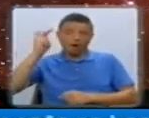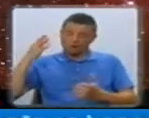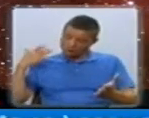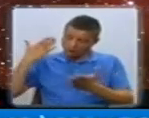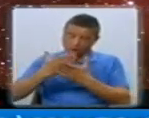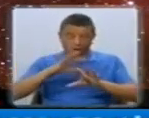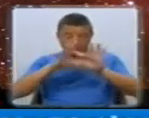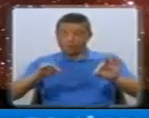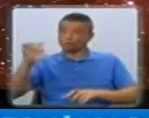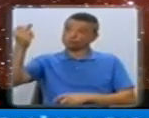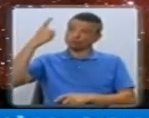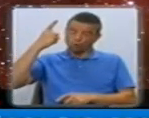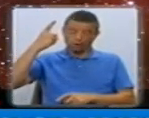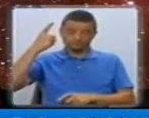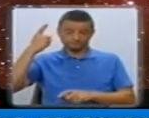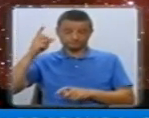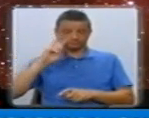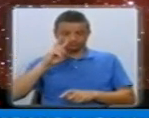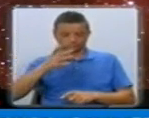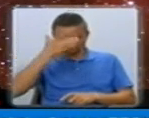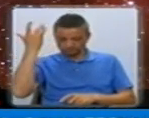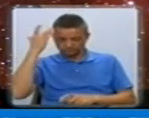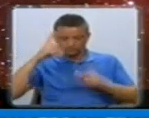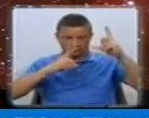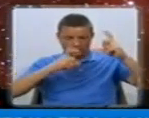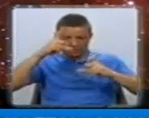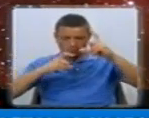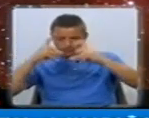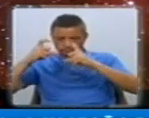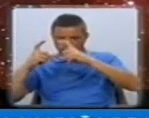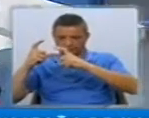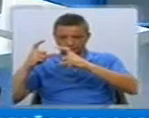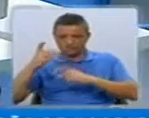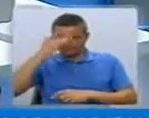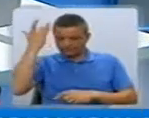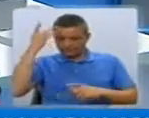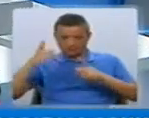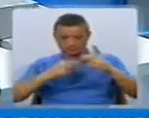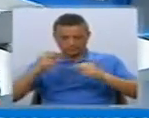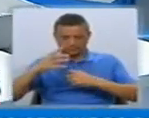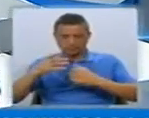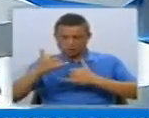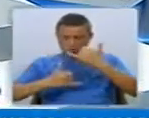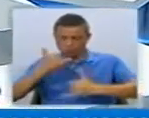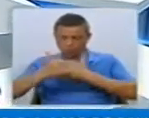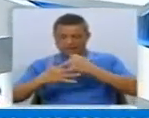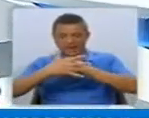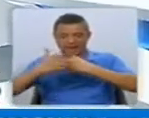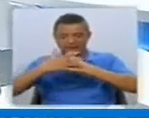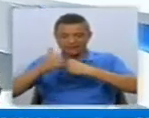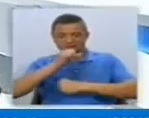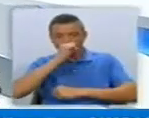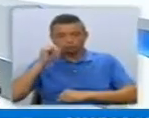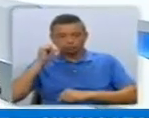Sol. E que se consegue ver facilmente nesta fotografia com uma estrela mais laranja cá em baixo e azuis mais em cima. E, portanto, é